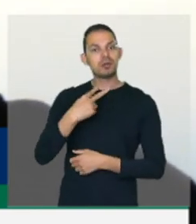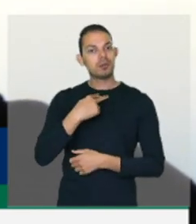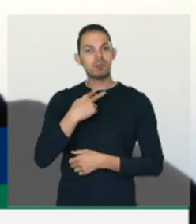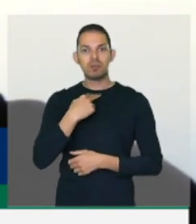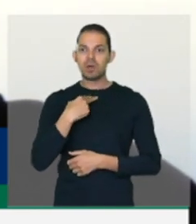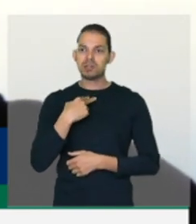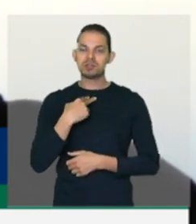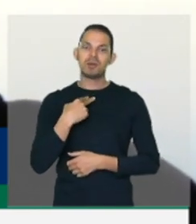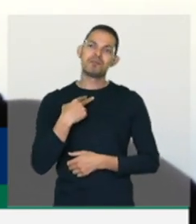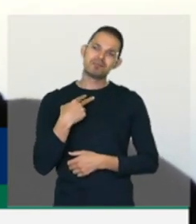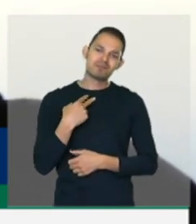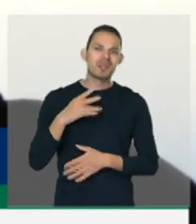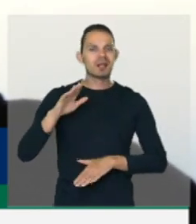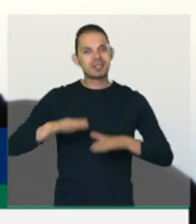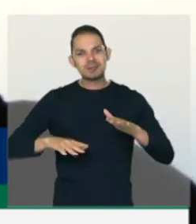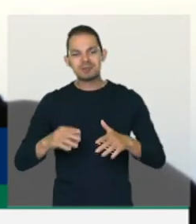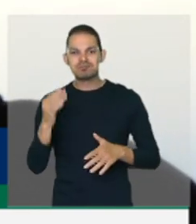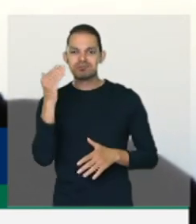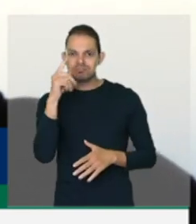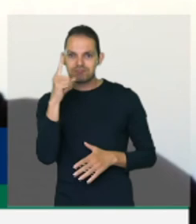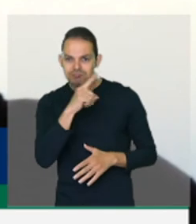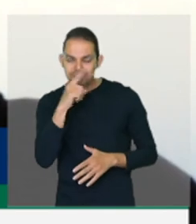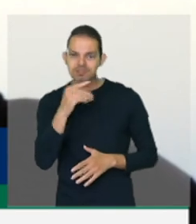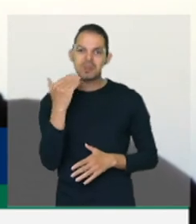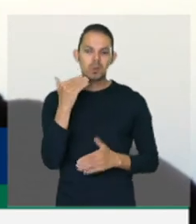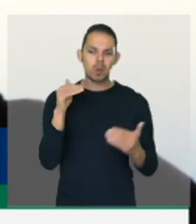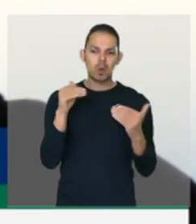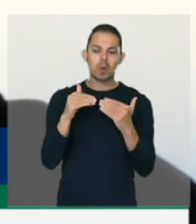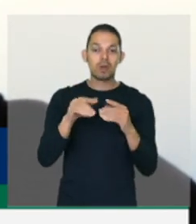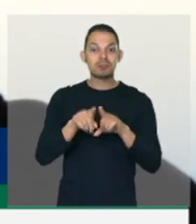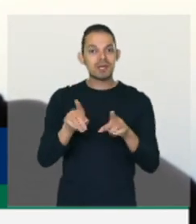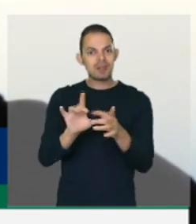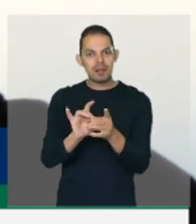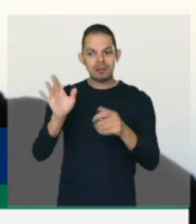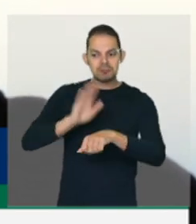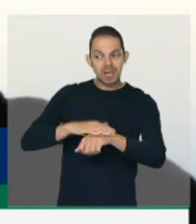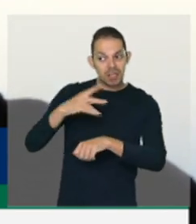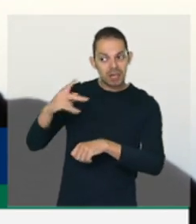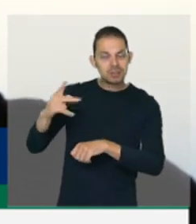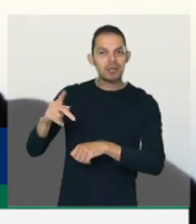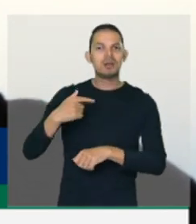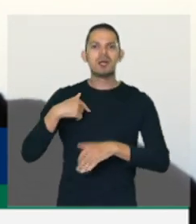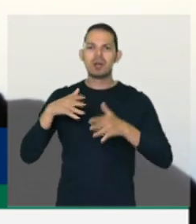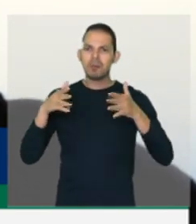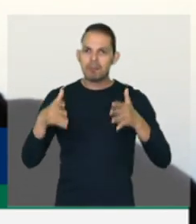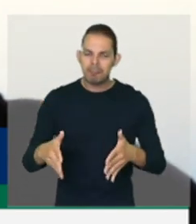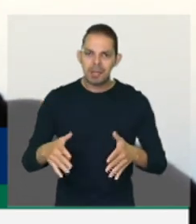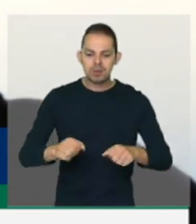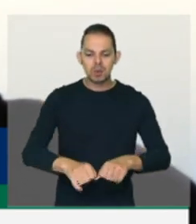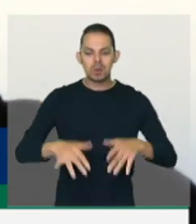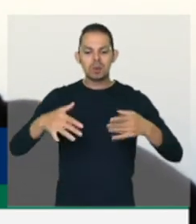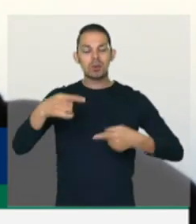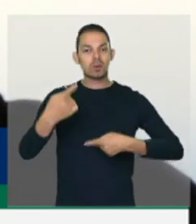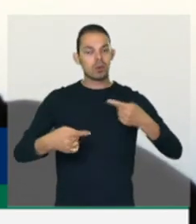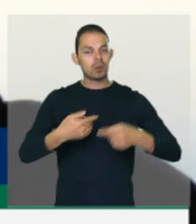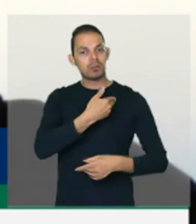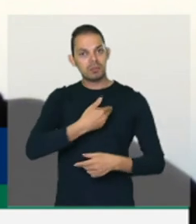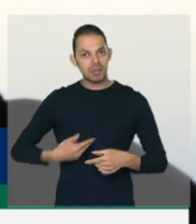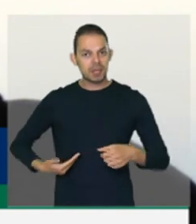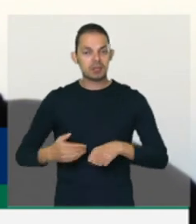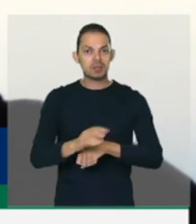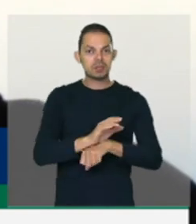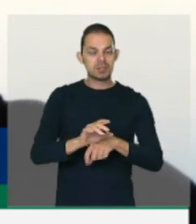absolutamente impróprio, estou de acordo. Mas é a liberdade do deputado. Eu participei de audiências públicas para a Constituinte